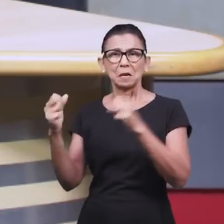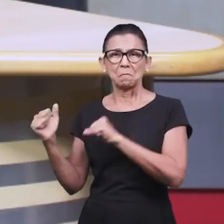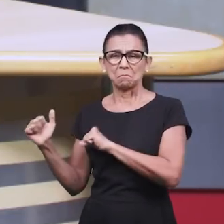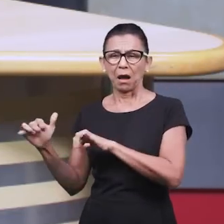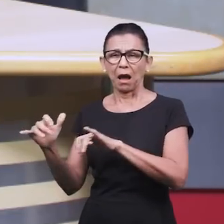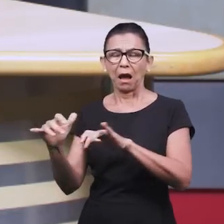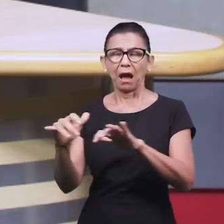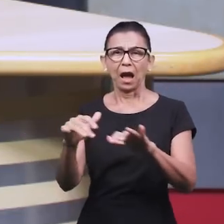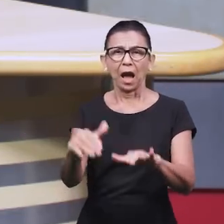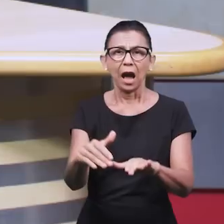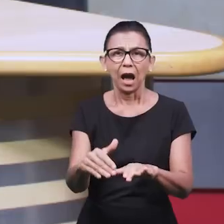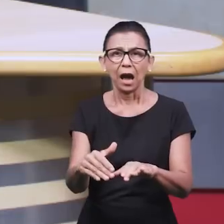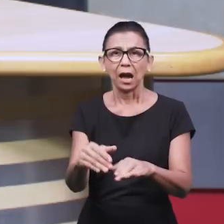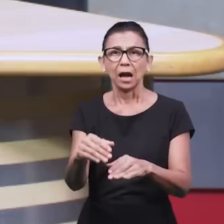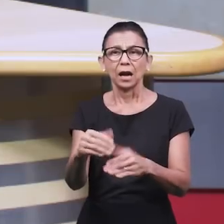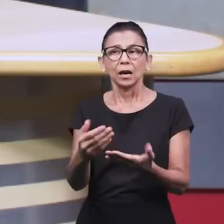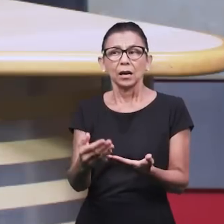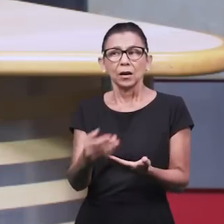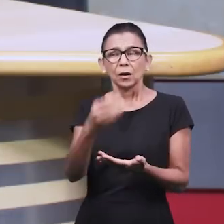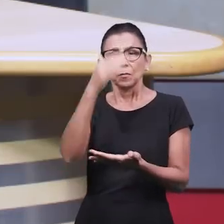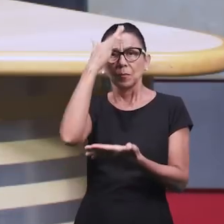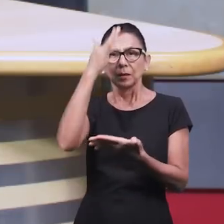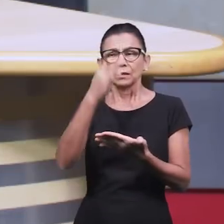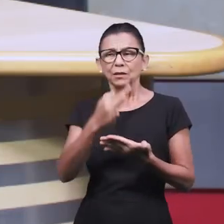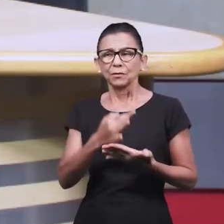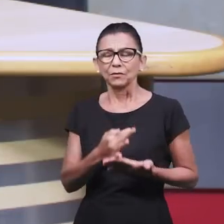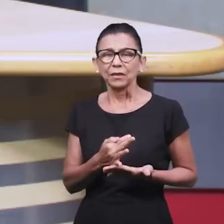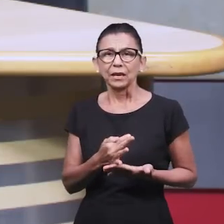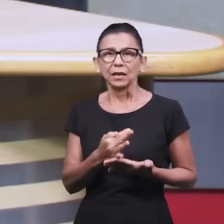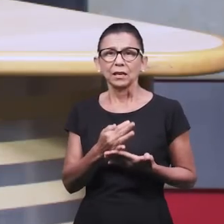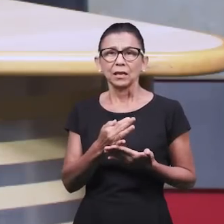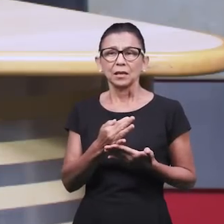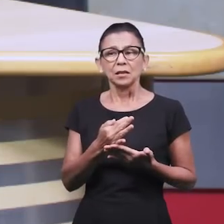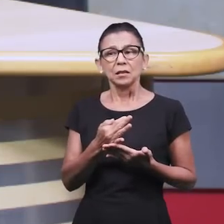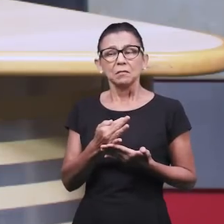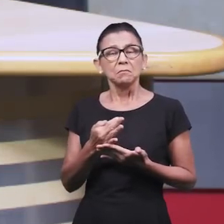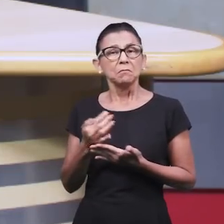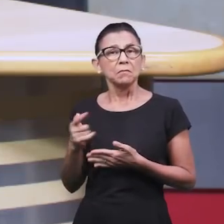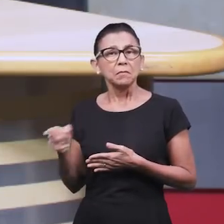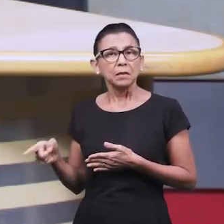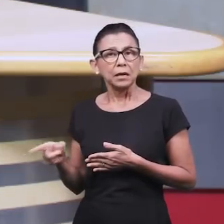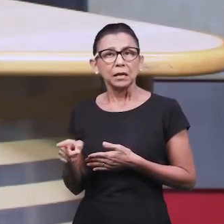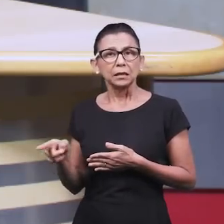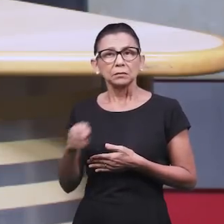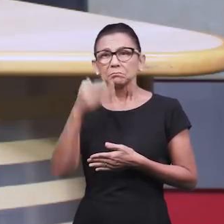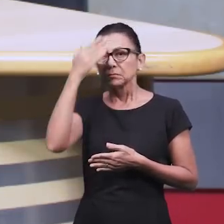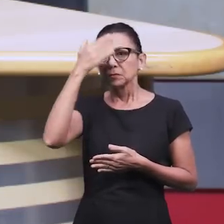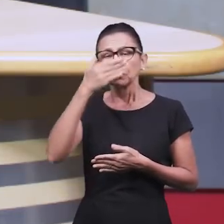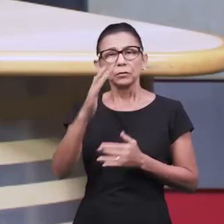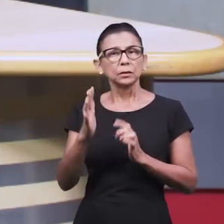defendendo uma fé de alguém que eles não viram? Porque Jesus não aparece